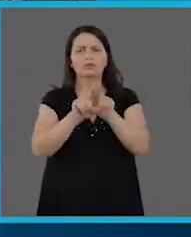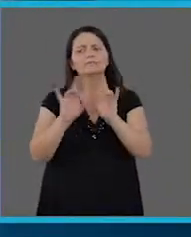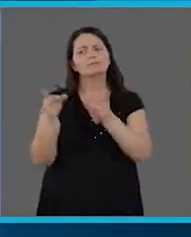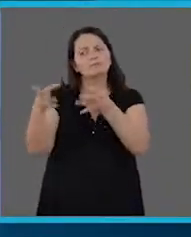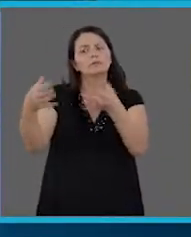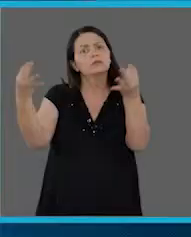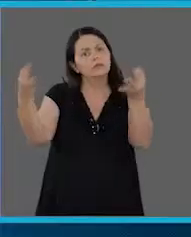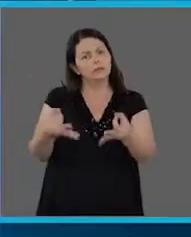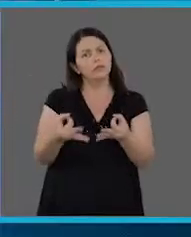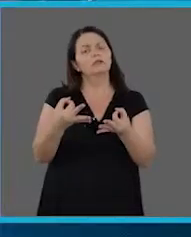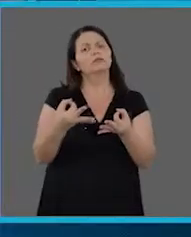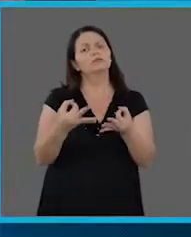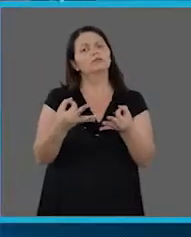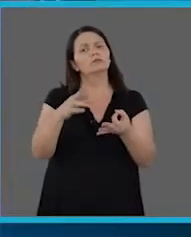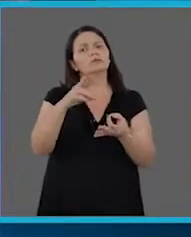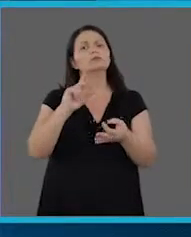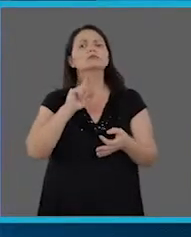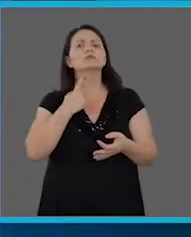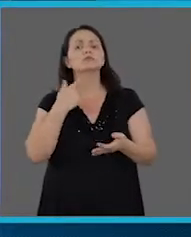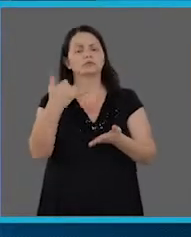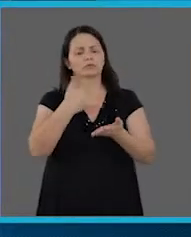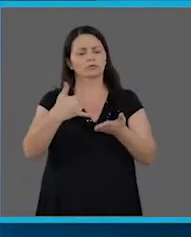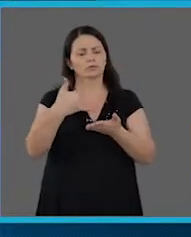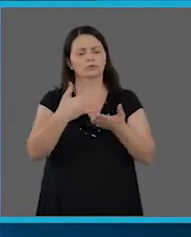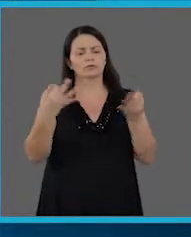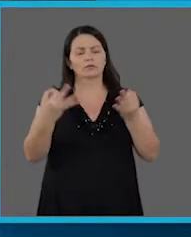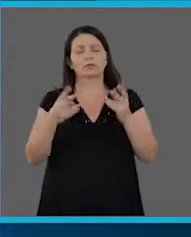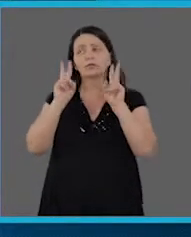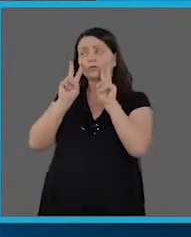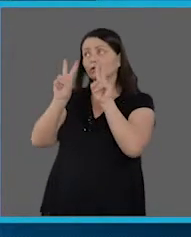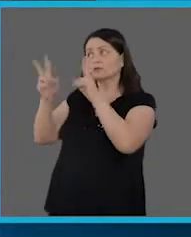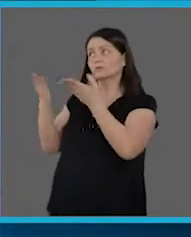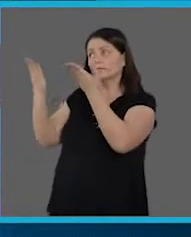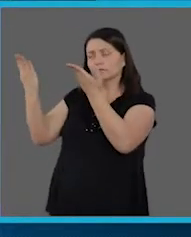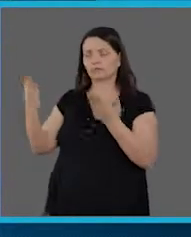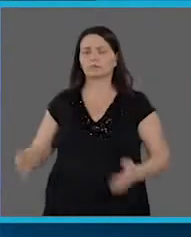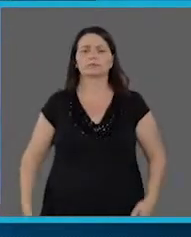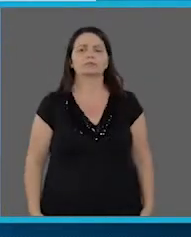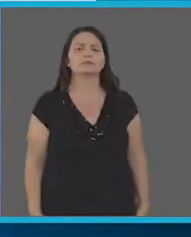muito importante, o descarte correto dos resíduos de uma oficina mecânica.